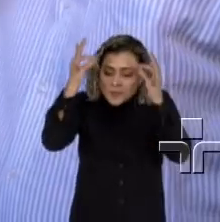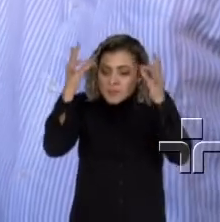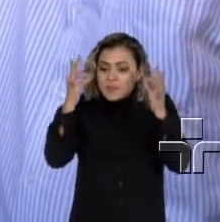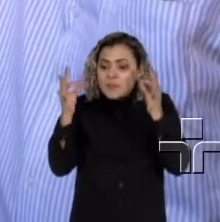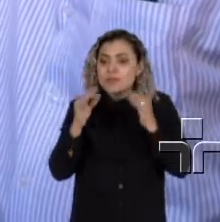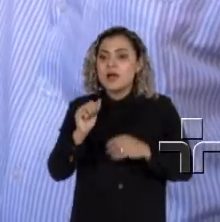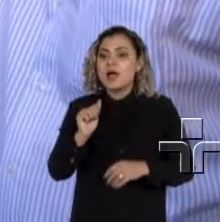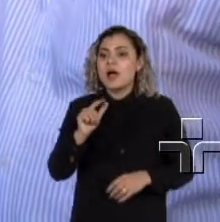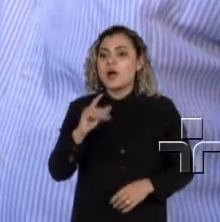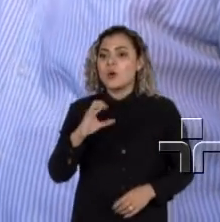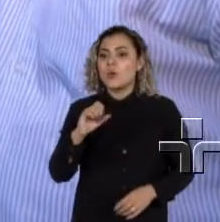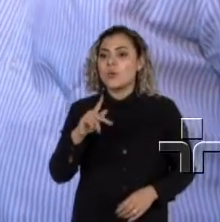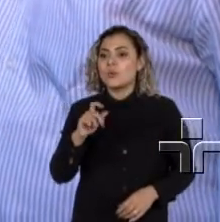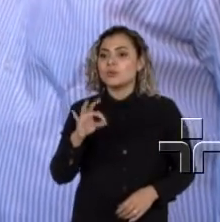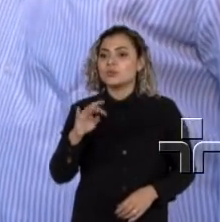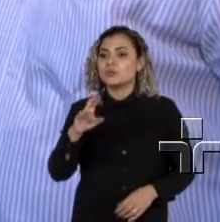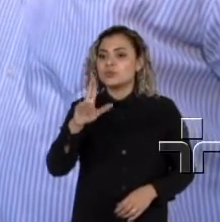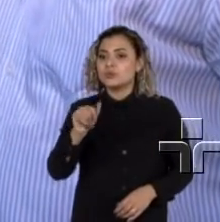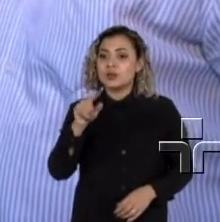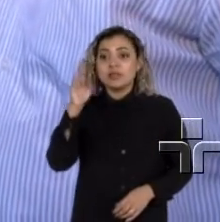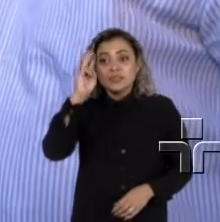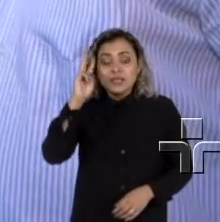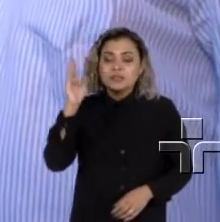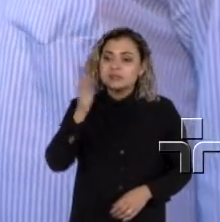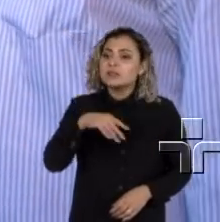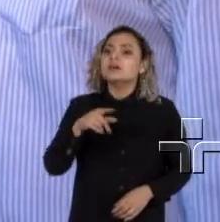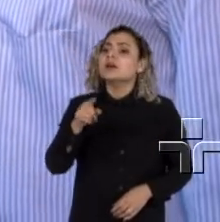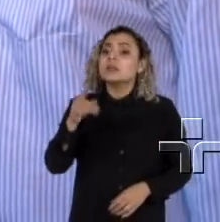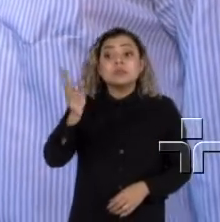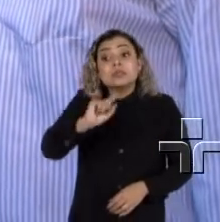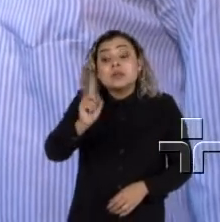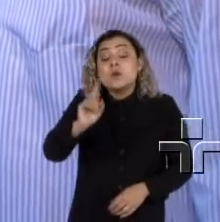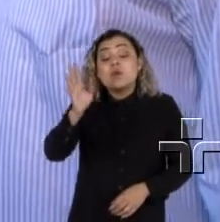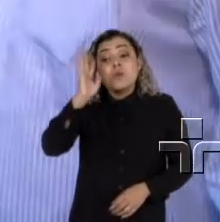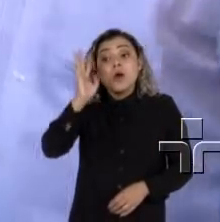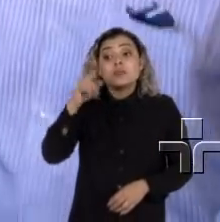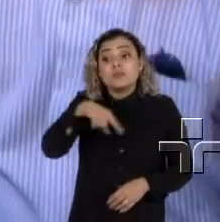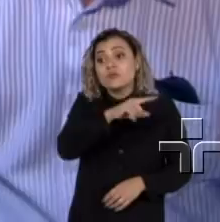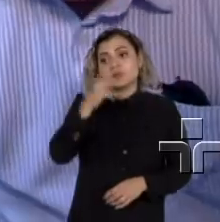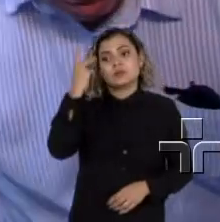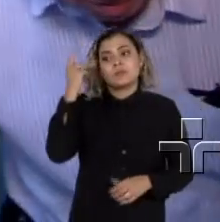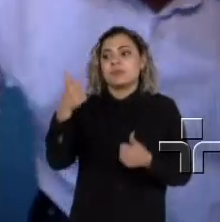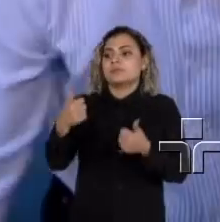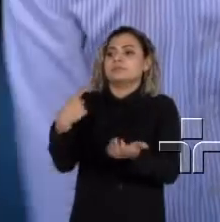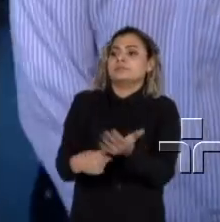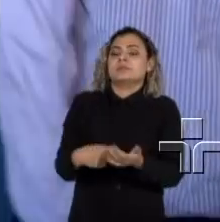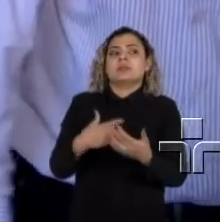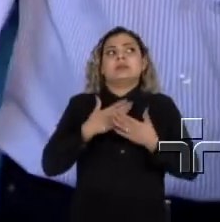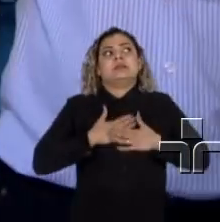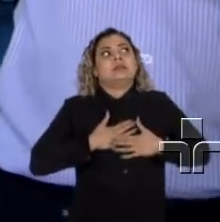Aí eu digo, puta merda, esse cara tem que estar em São Paulo. Falei, aí você falou, não, quarta-feira eu vou para São Paulo de barco.